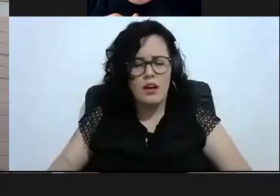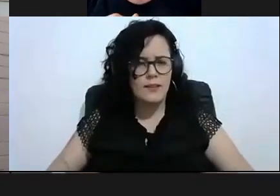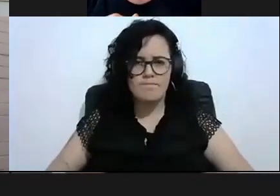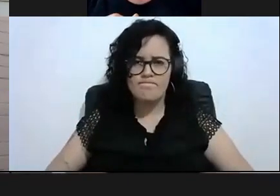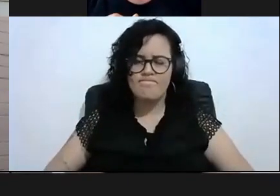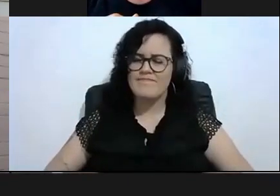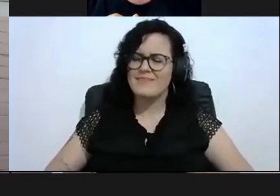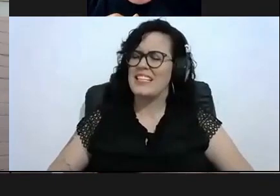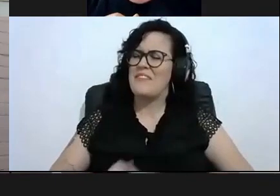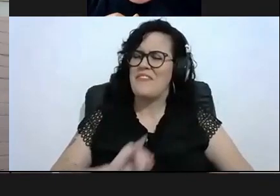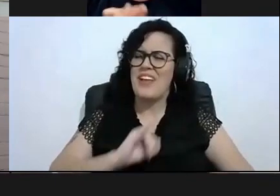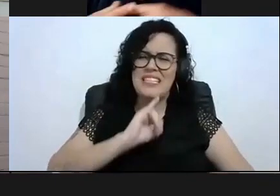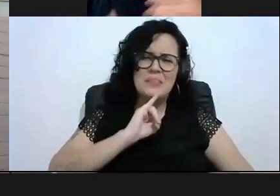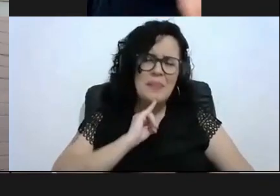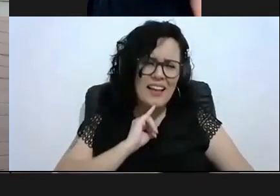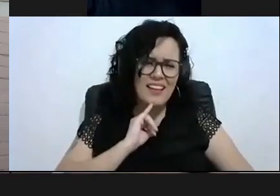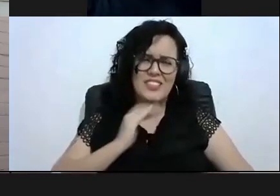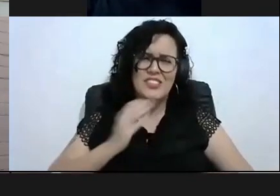Infelizmente,